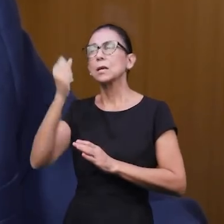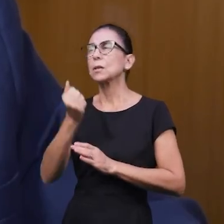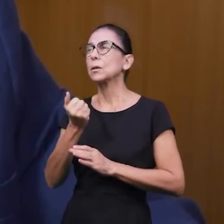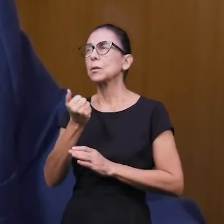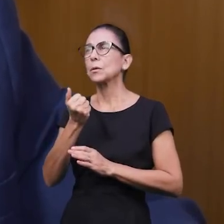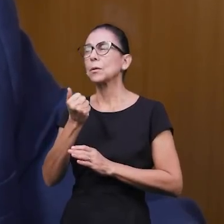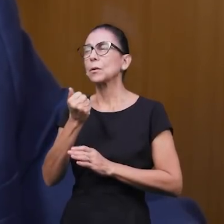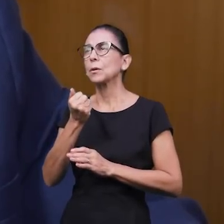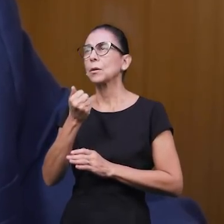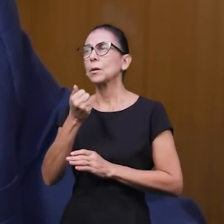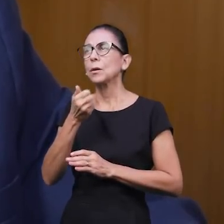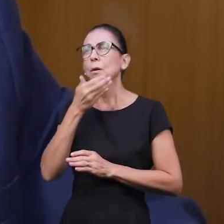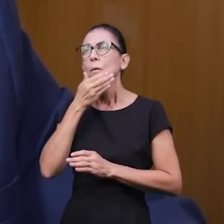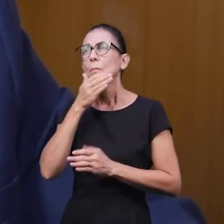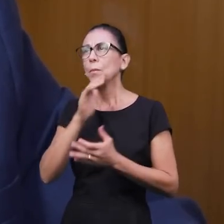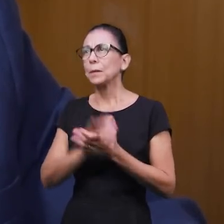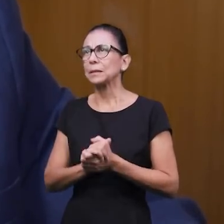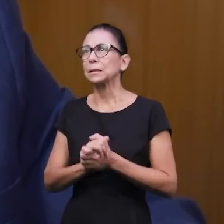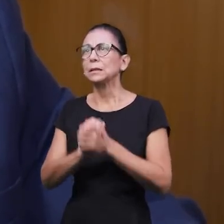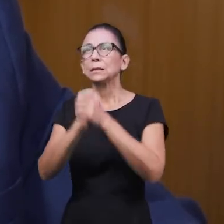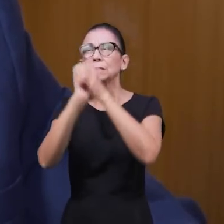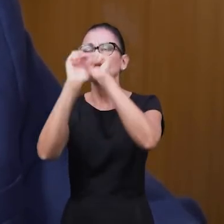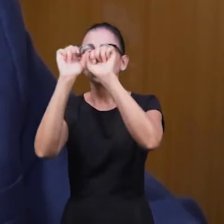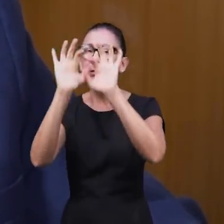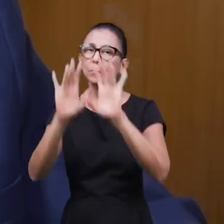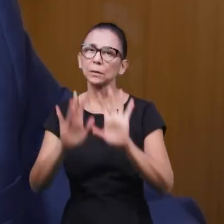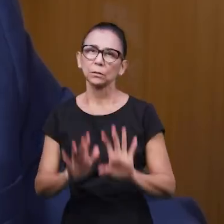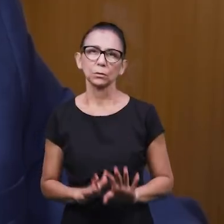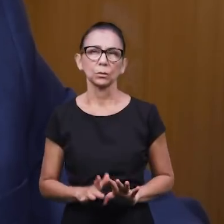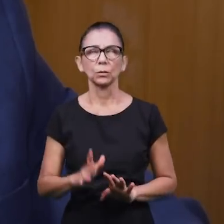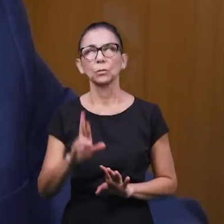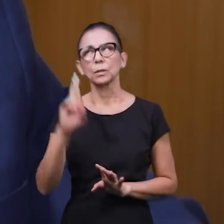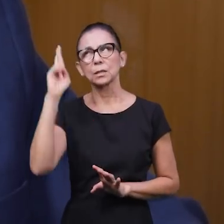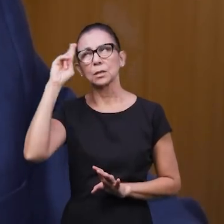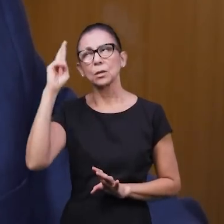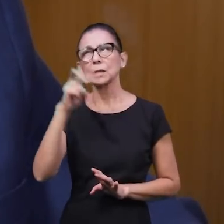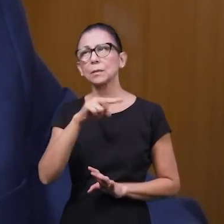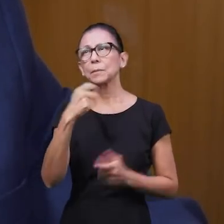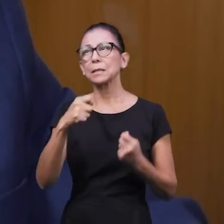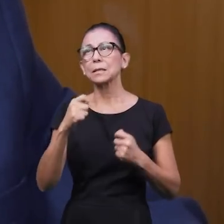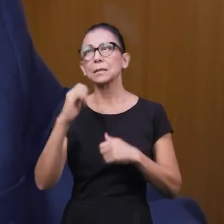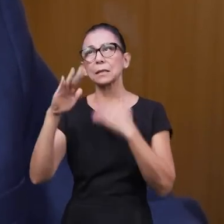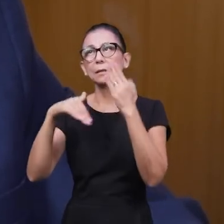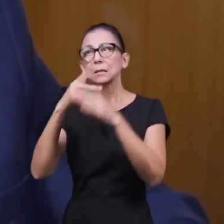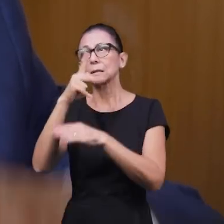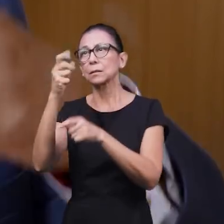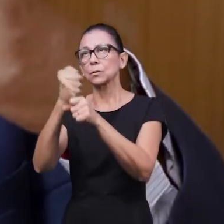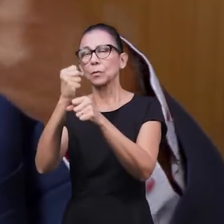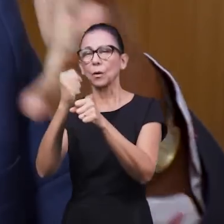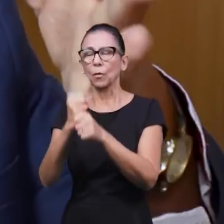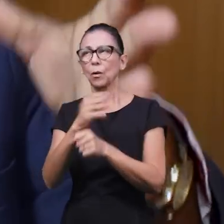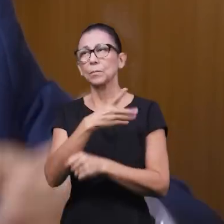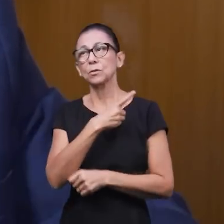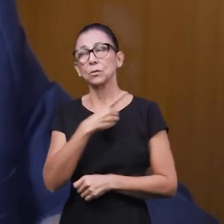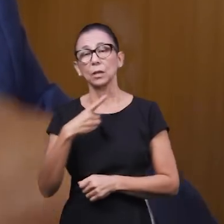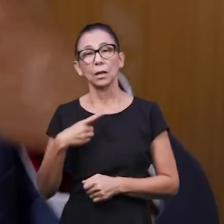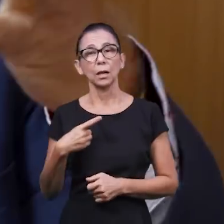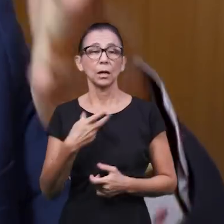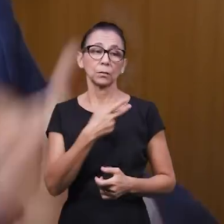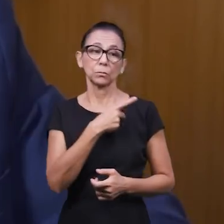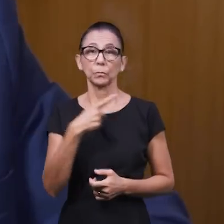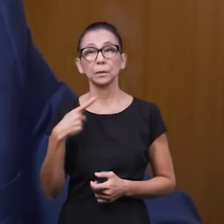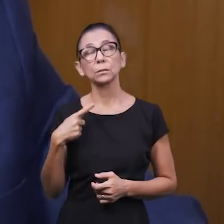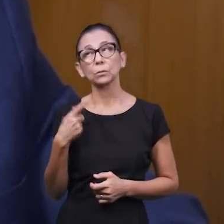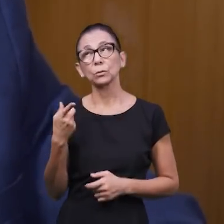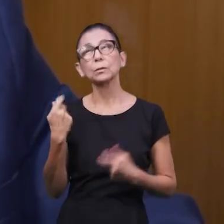esposo. A mulher quer ver o crescimento do marido dela, né? Quer ver o marido ser um diácono, ser um pastor, quer ver ele pregando a palavra, quer ver